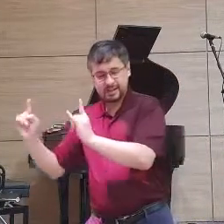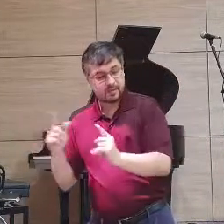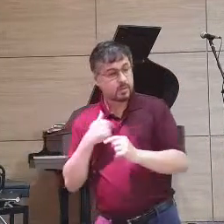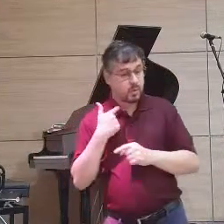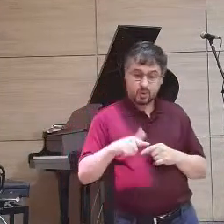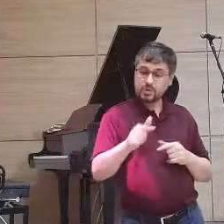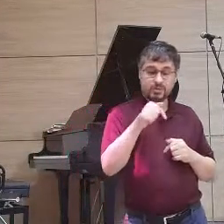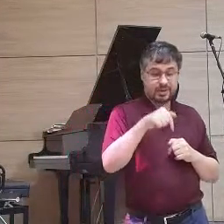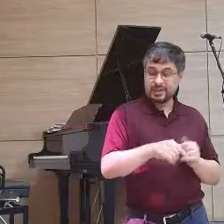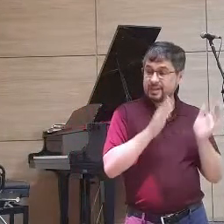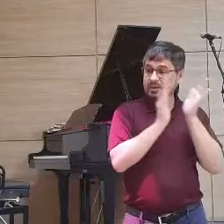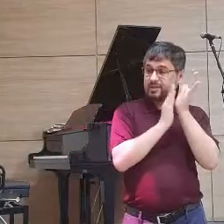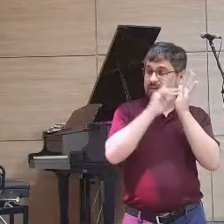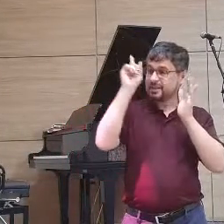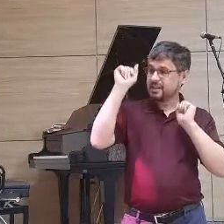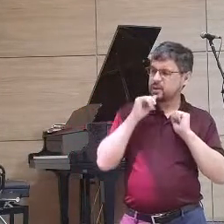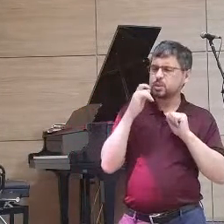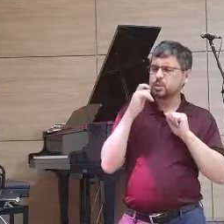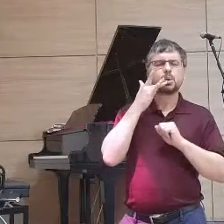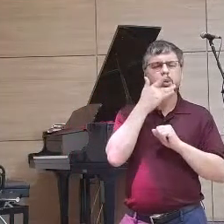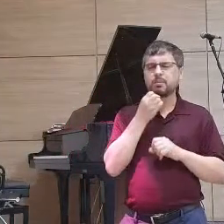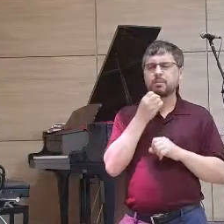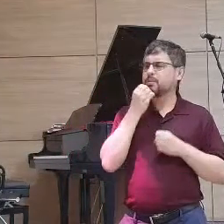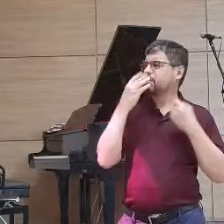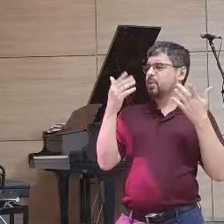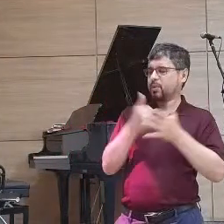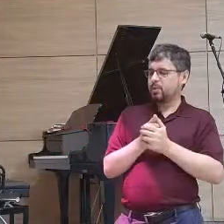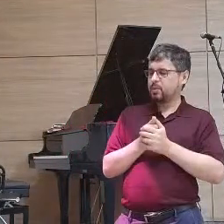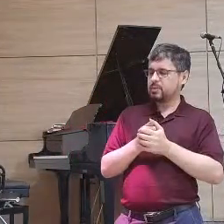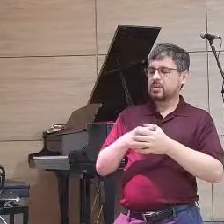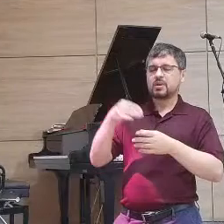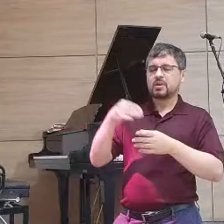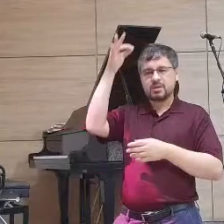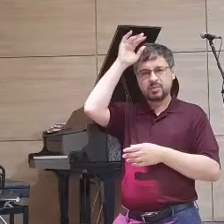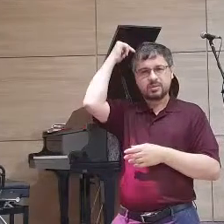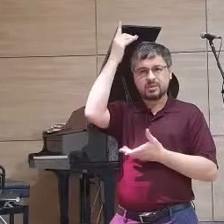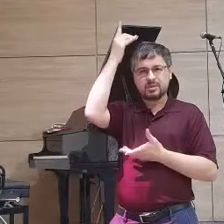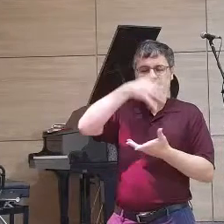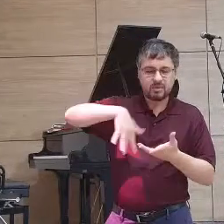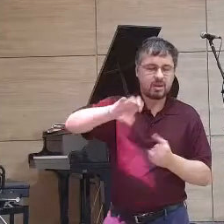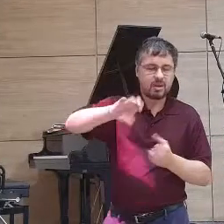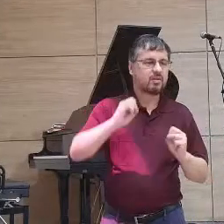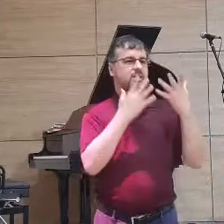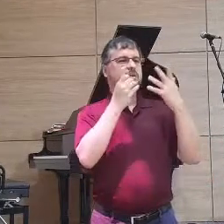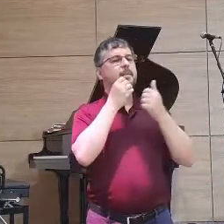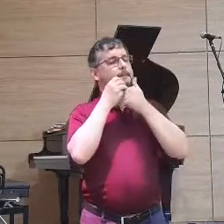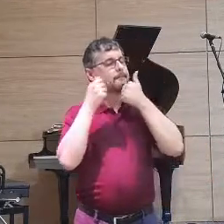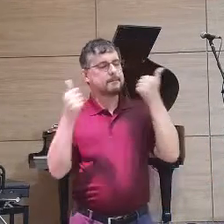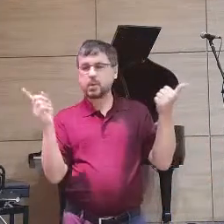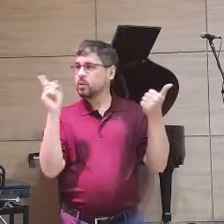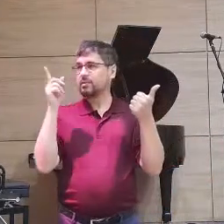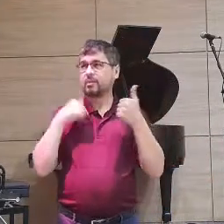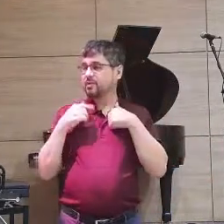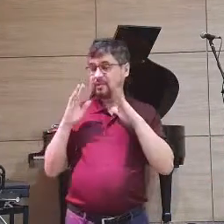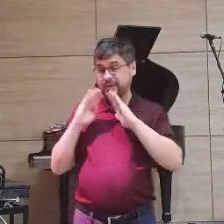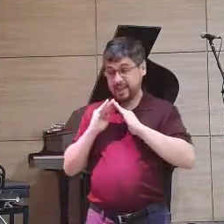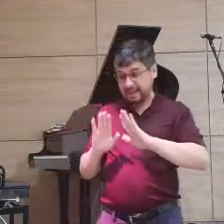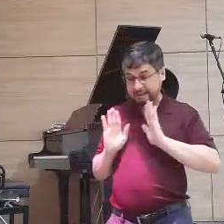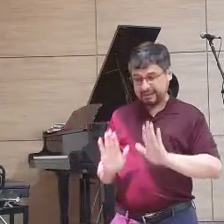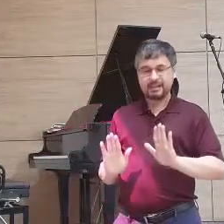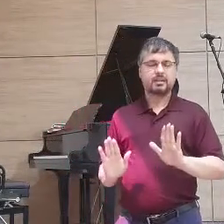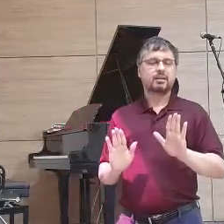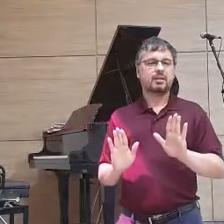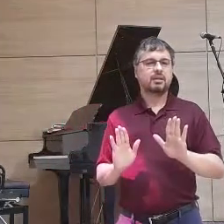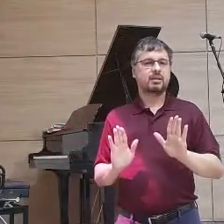louvando a Deus coisa boa está onde Mover do Espírito Santo acontece tá muito bom não vamos sair daqui e essa